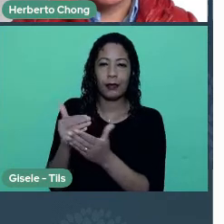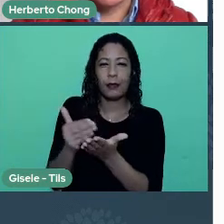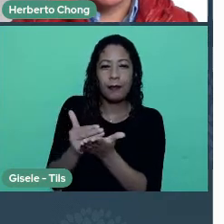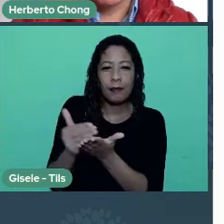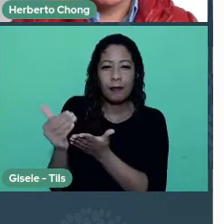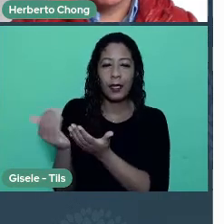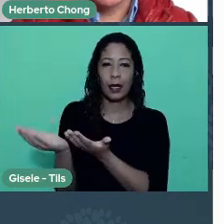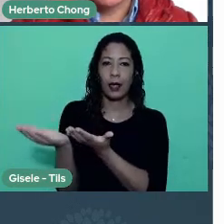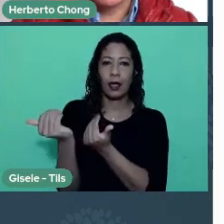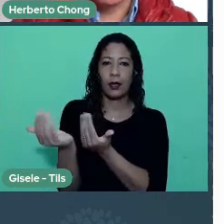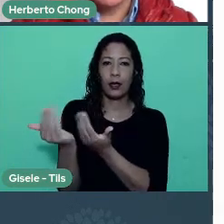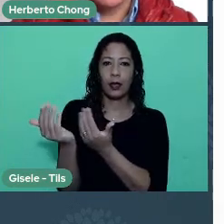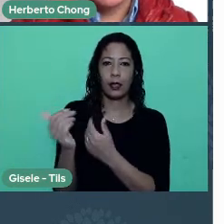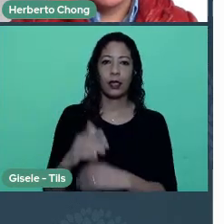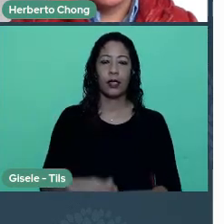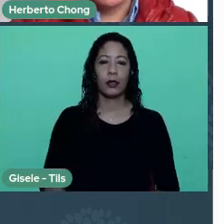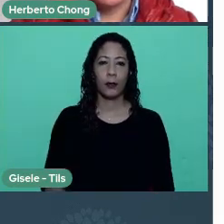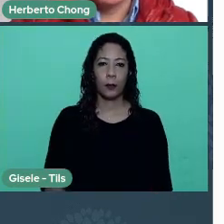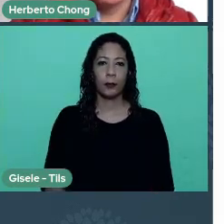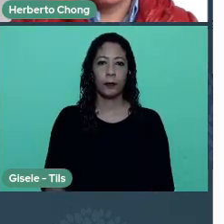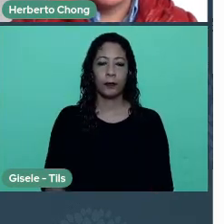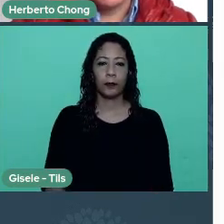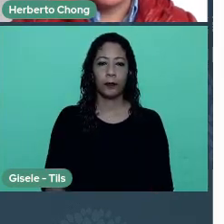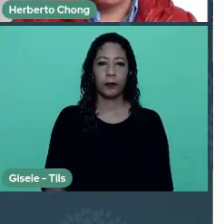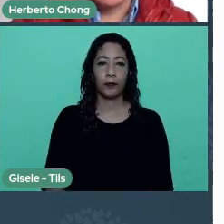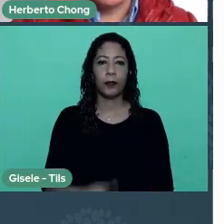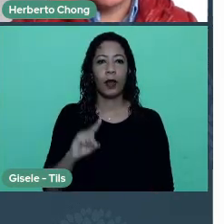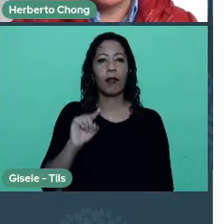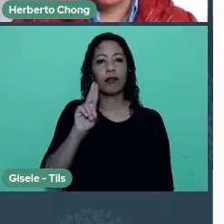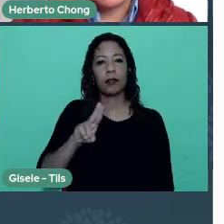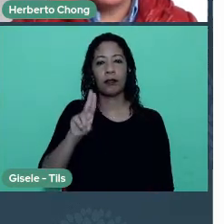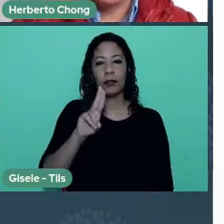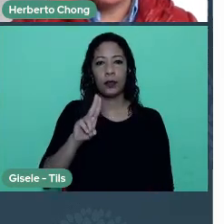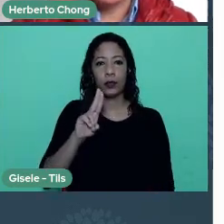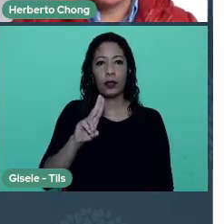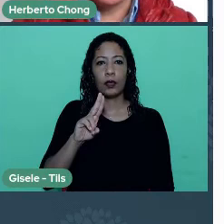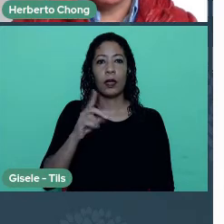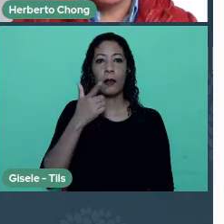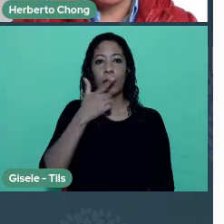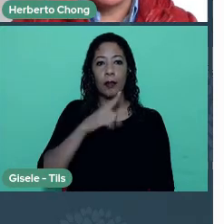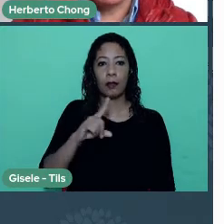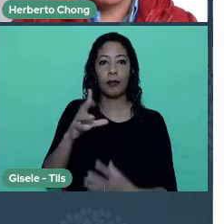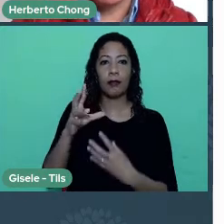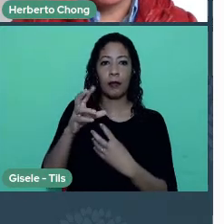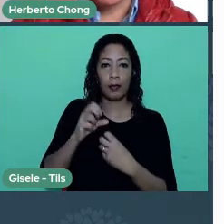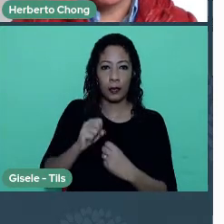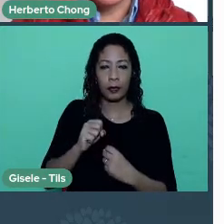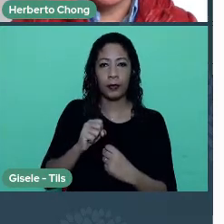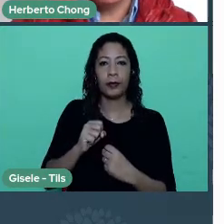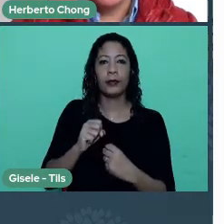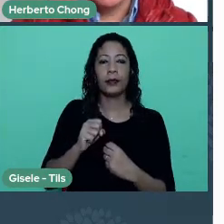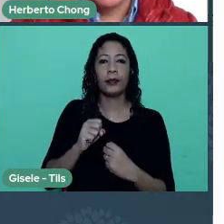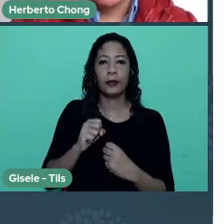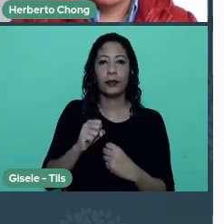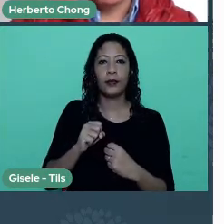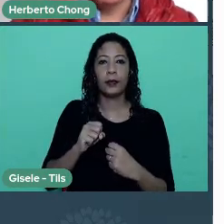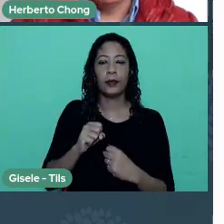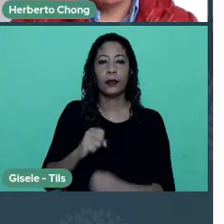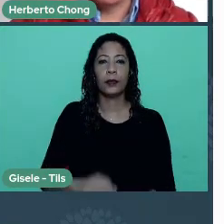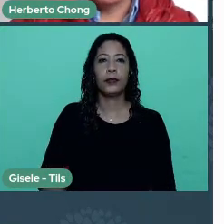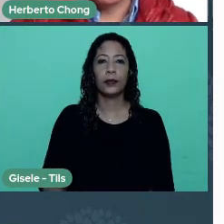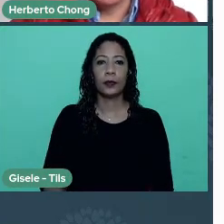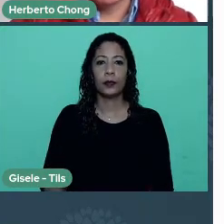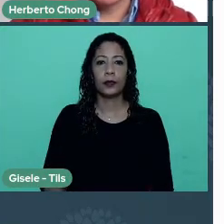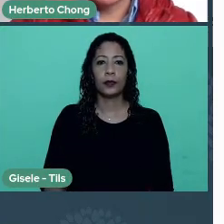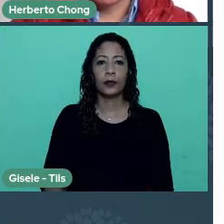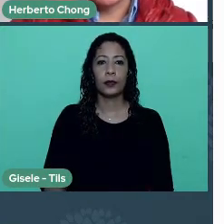média de corticoide com broncodilatador, né, e eu uso ele também de resgate, sem nenhum problema, com o formoterol. Ou